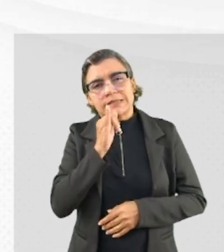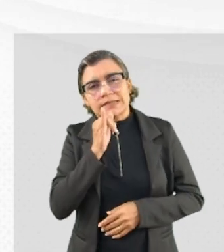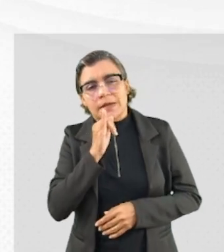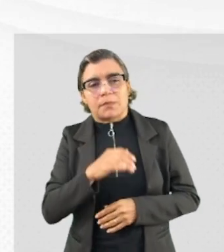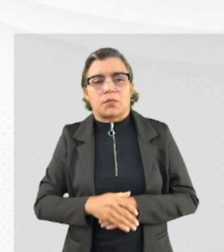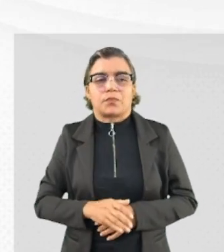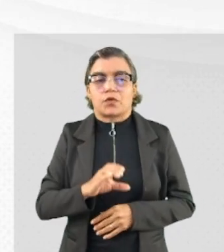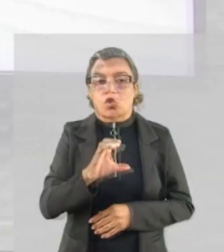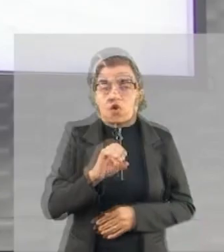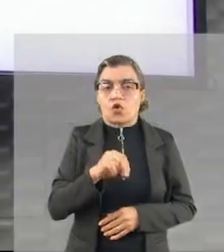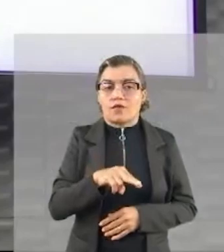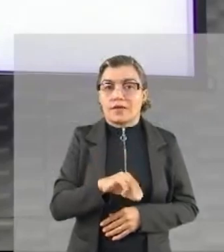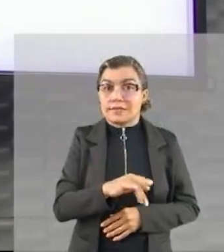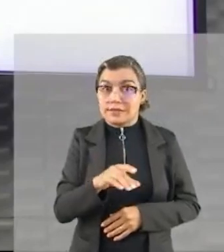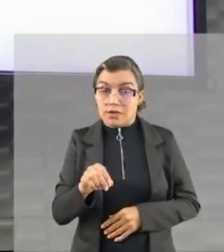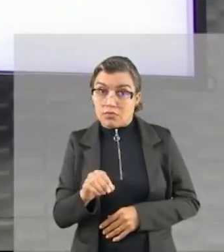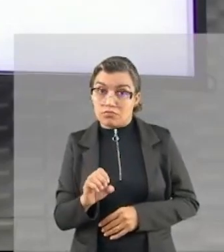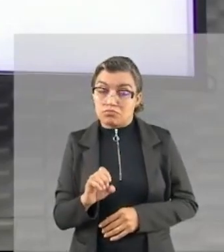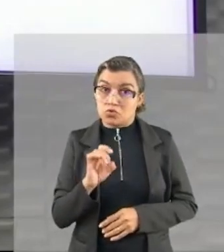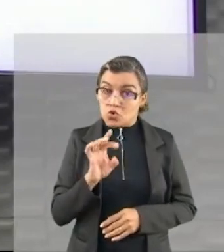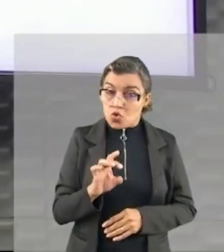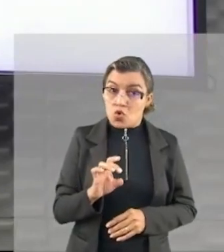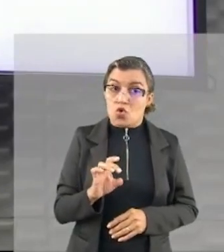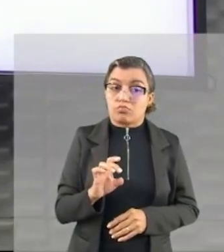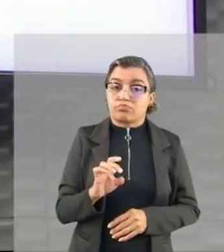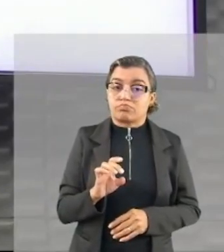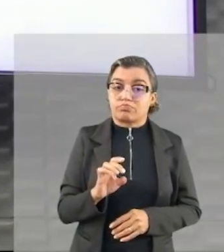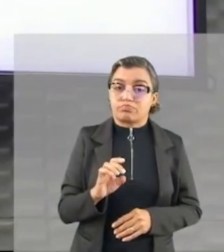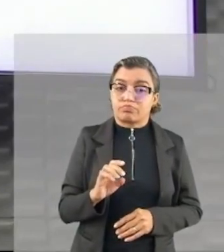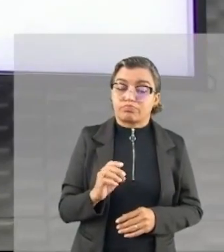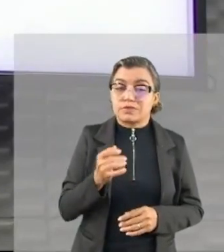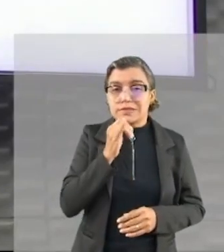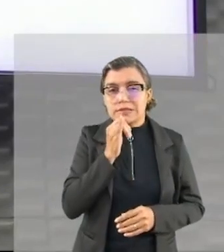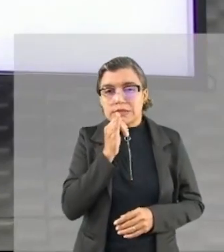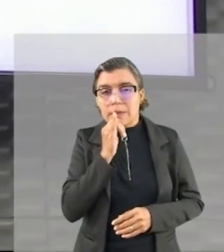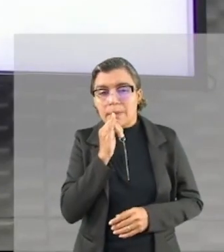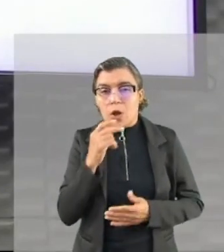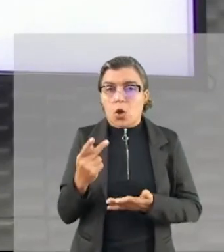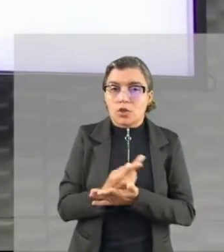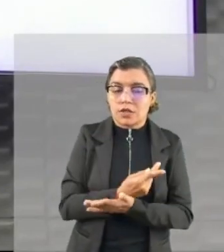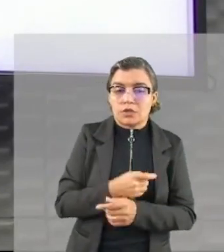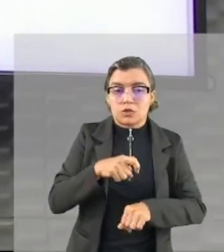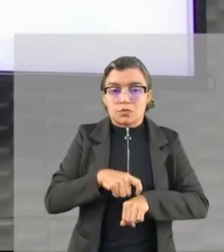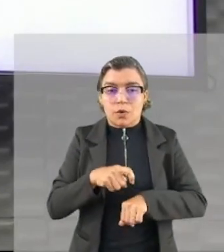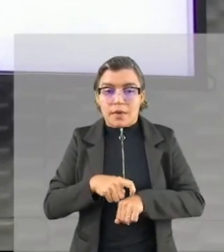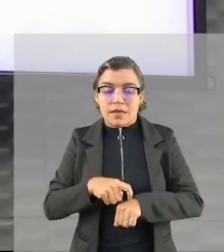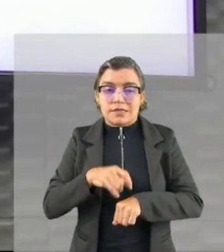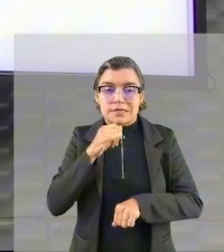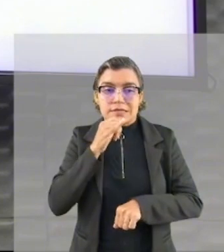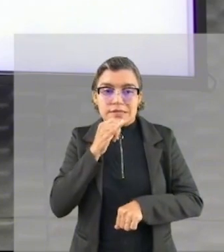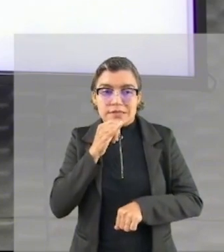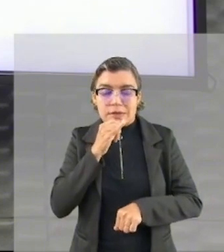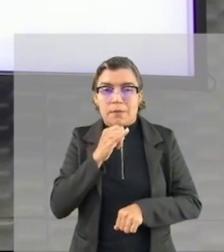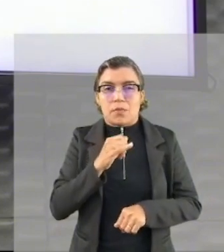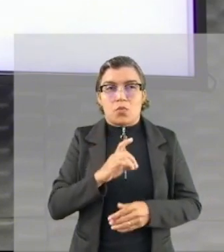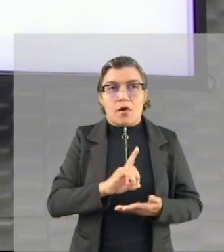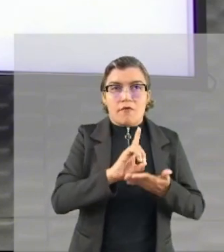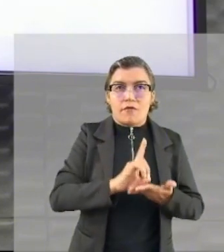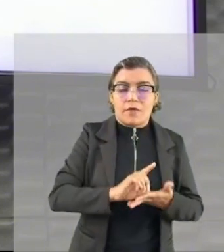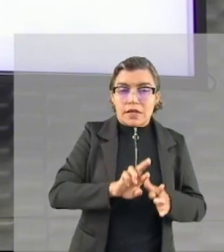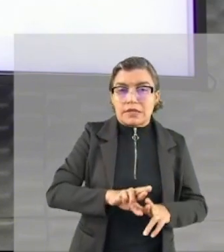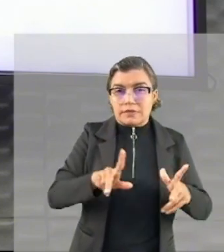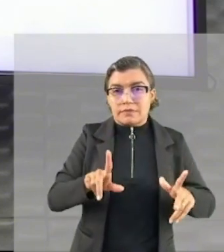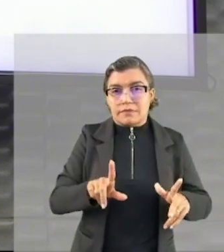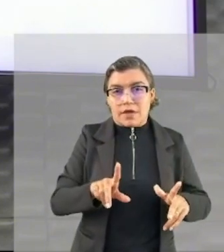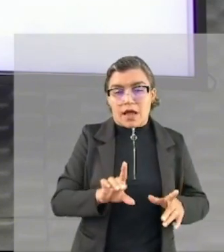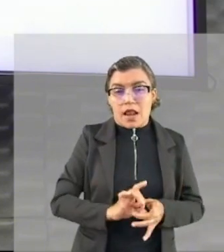convecção só pode ocorrer em coisas que podem se movimentar assim livremente devido à diferença de densidades, ou seja,